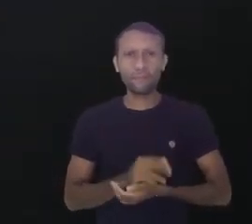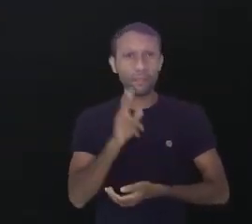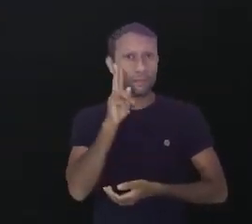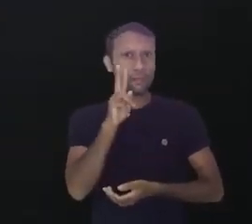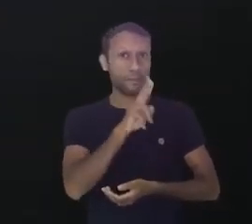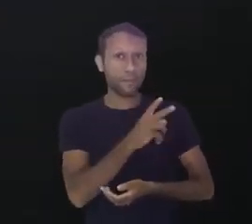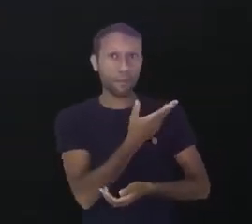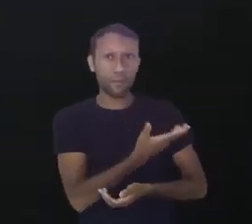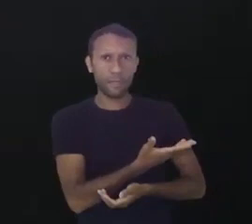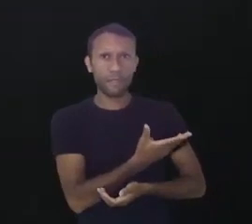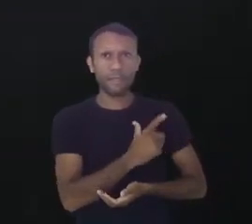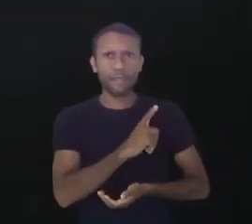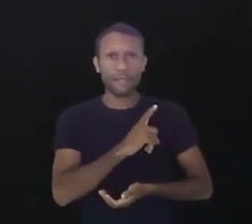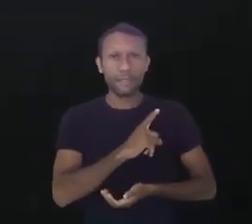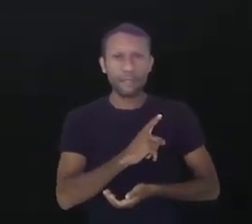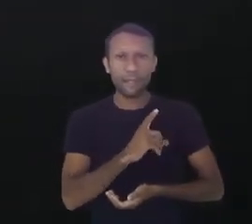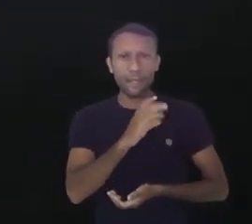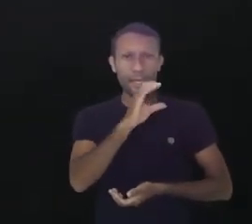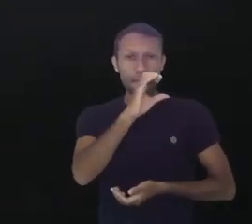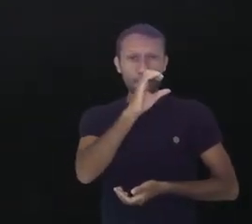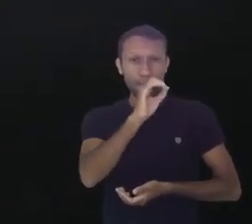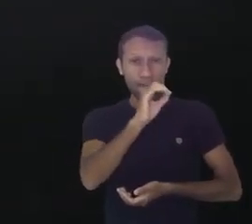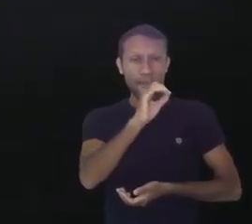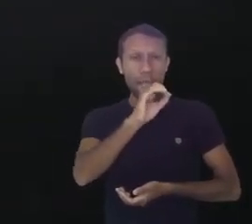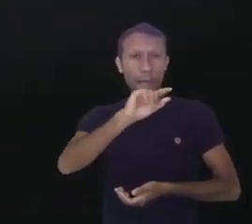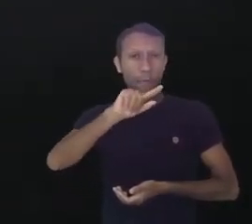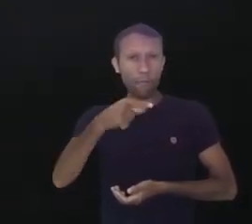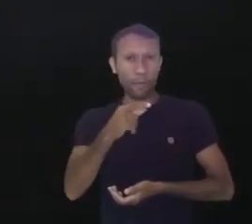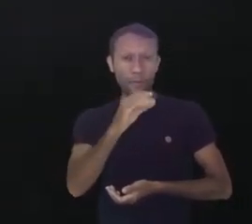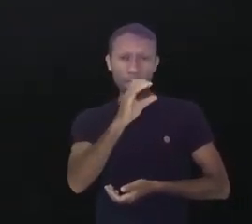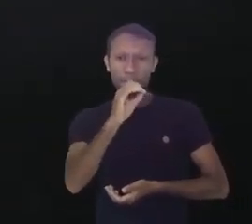embaixo, reparem que eu tenho